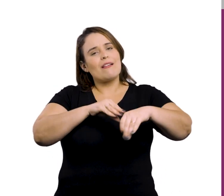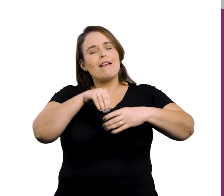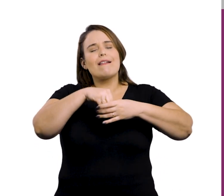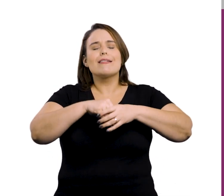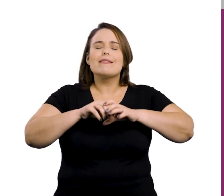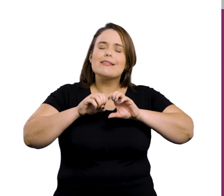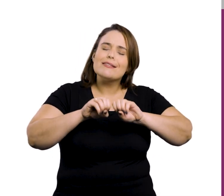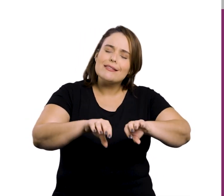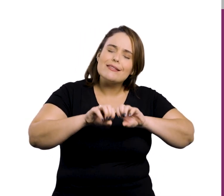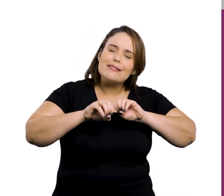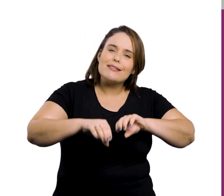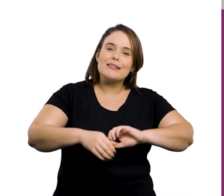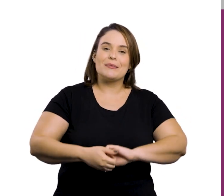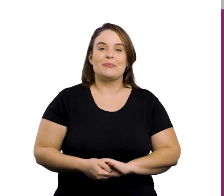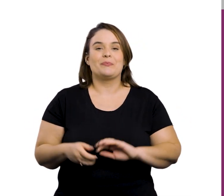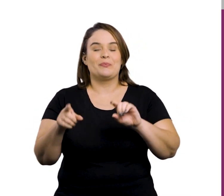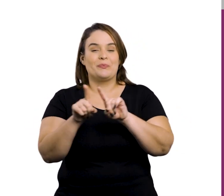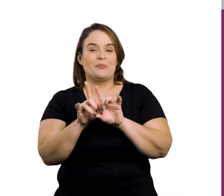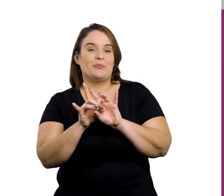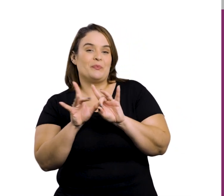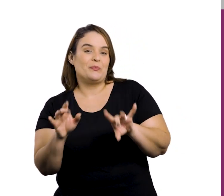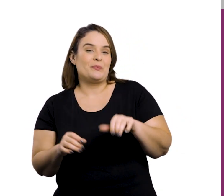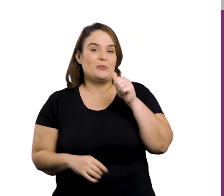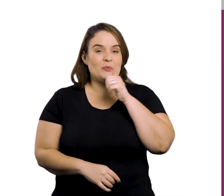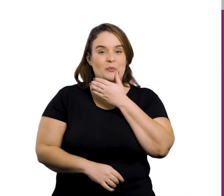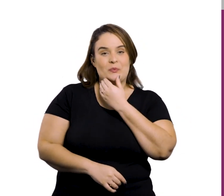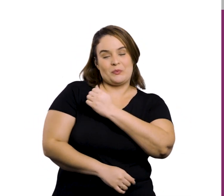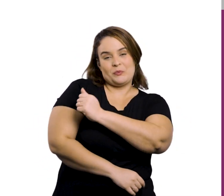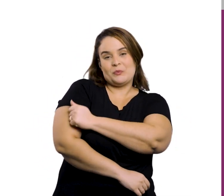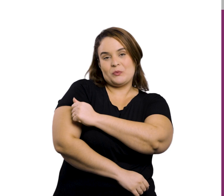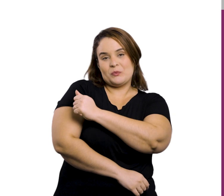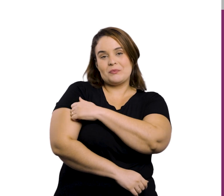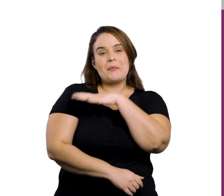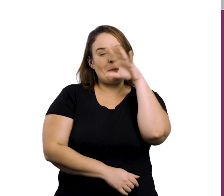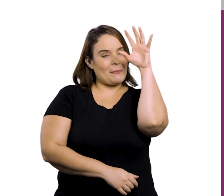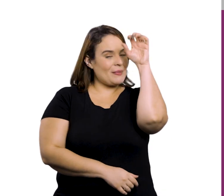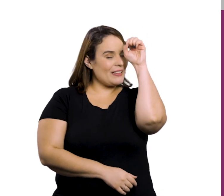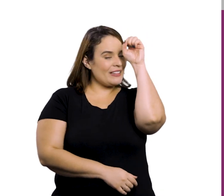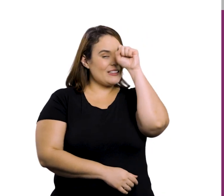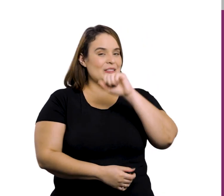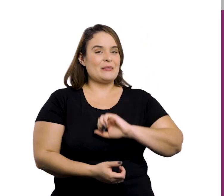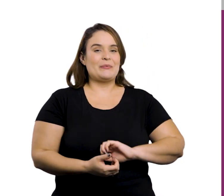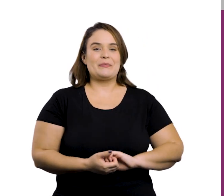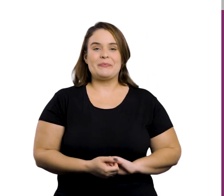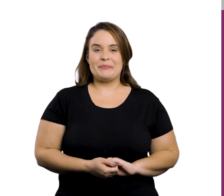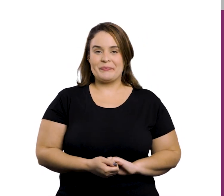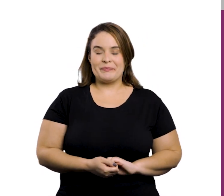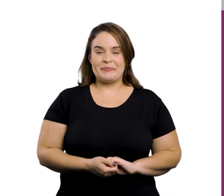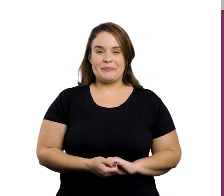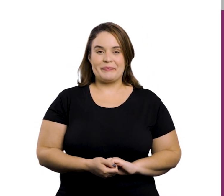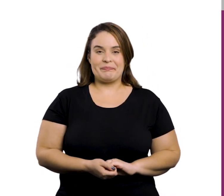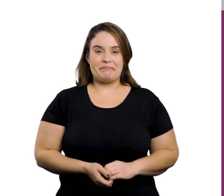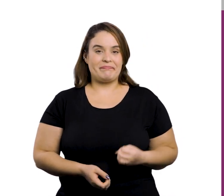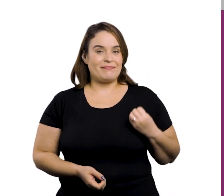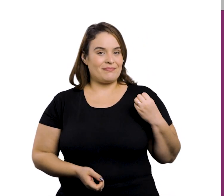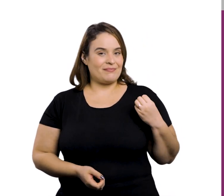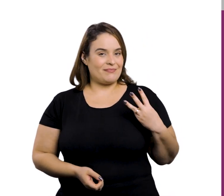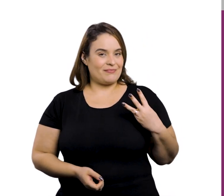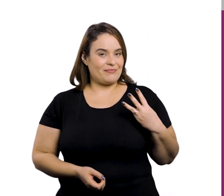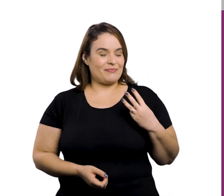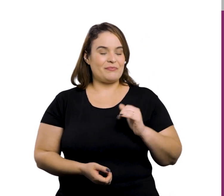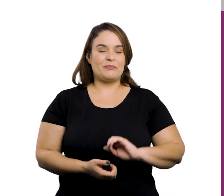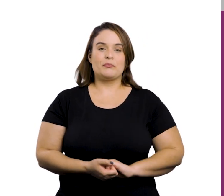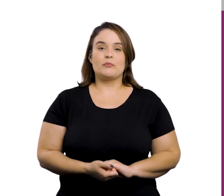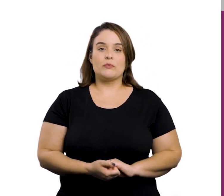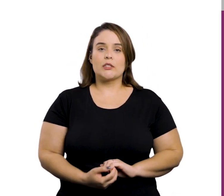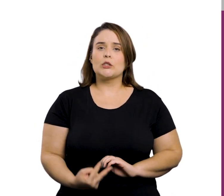educação de ensinar, e pela total liberdade das e dos estudantes de aprender. 3.